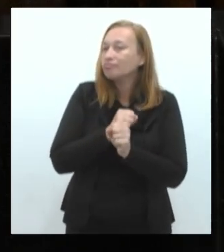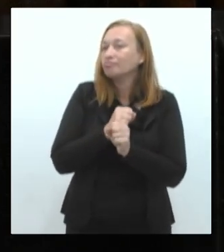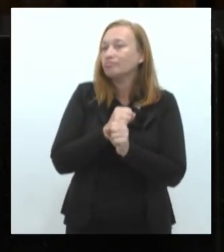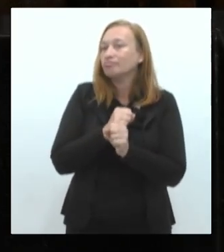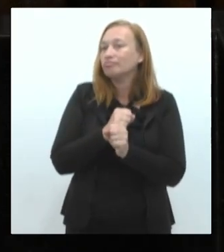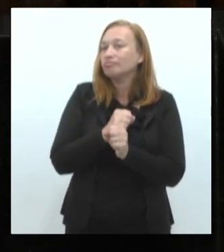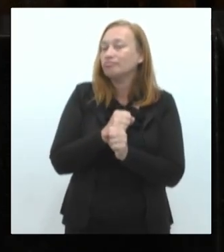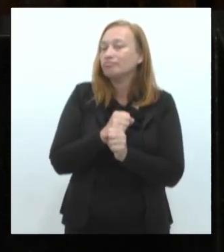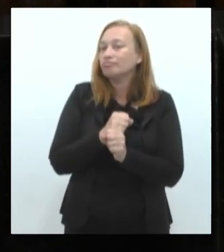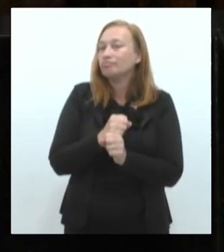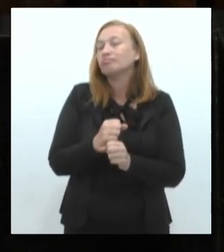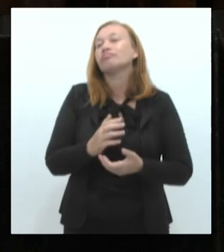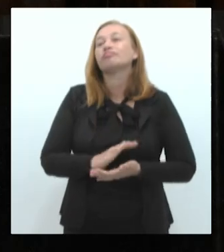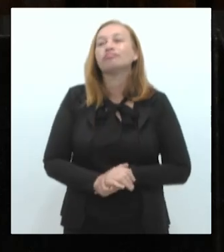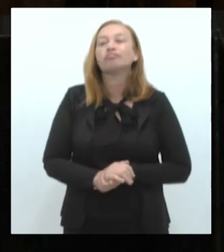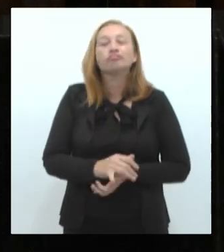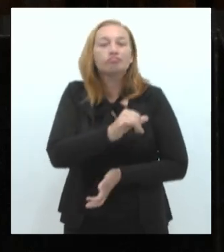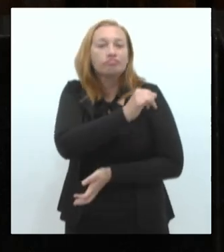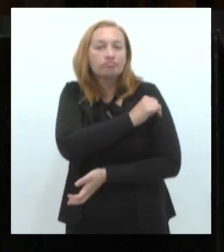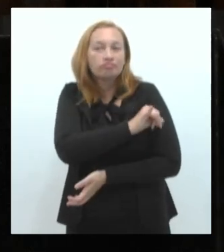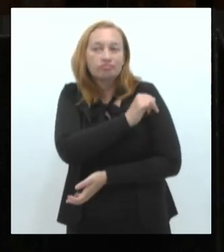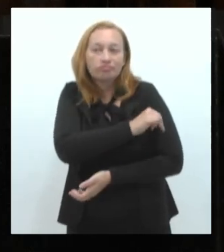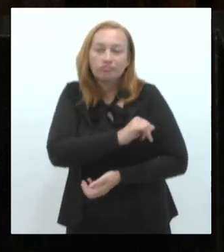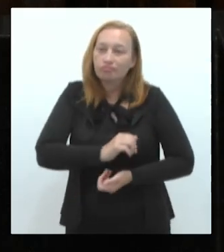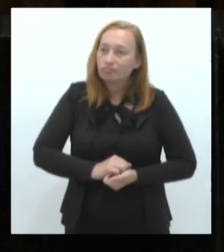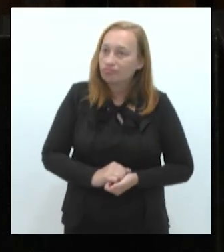legislativo, aqui no Rio de Janeiro,